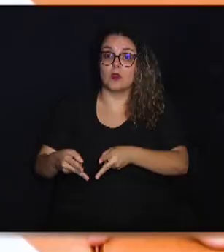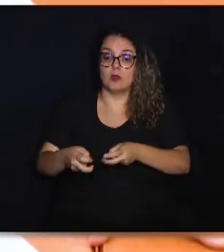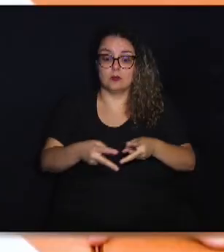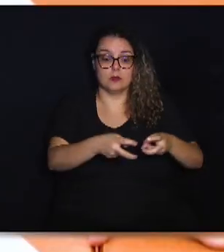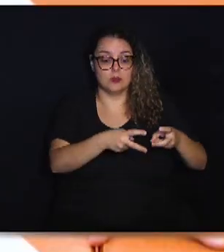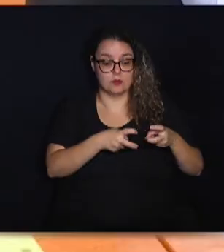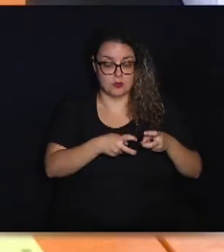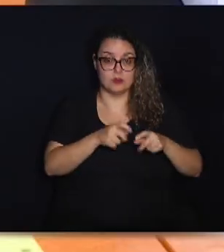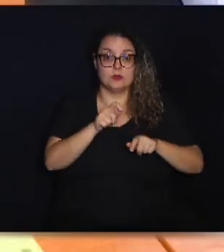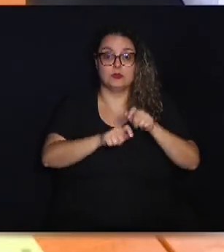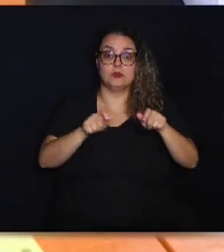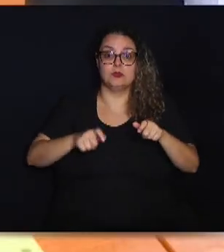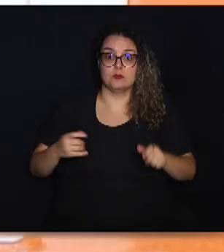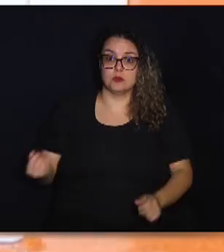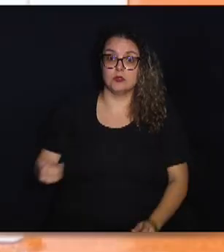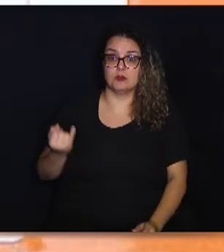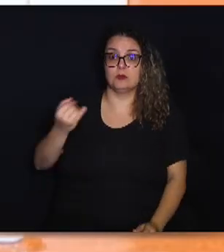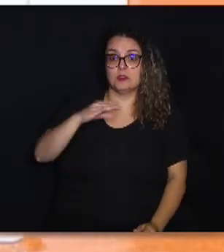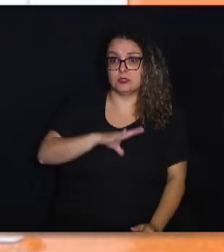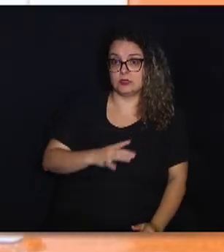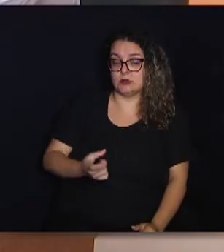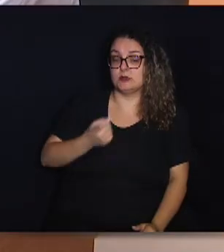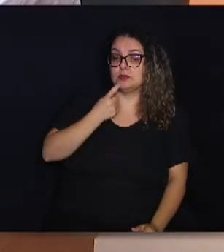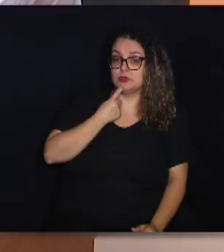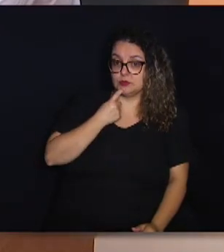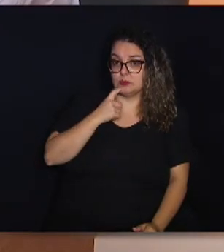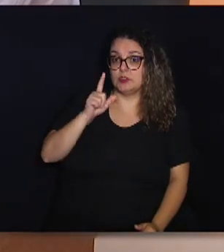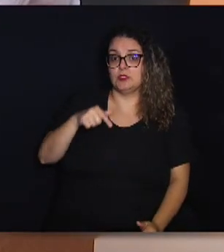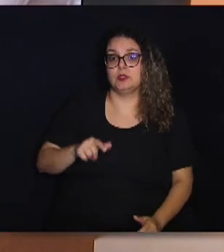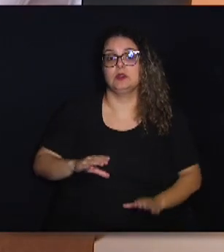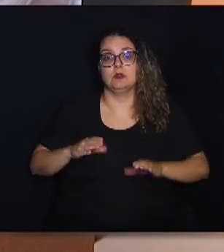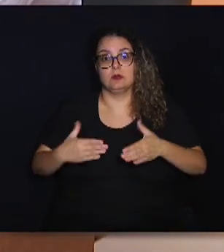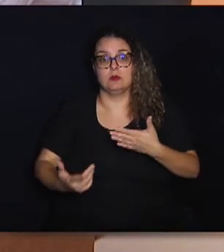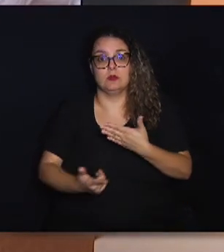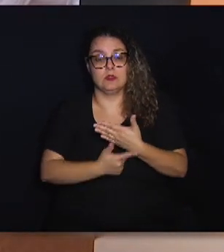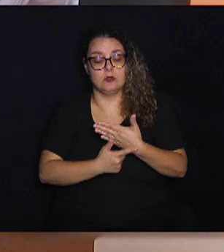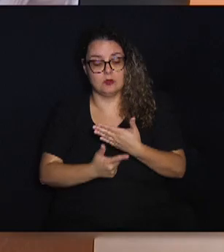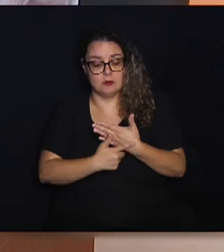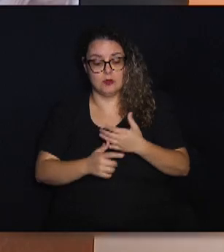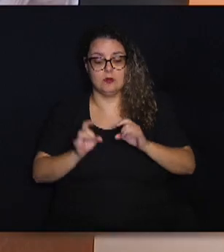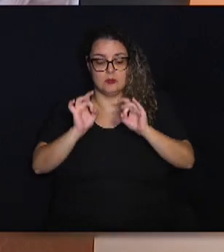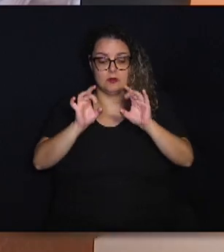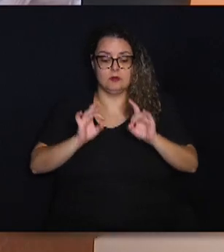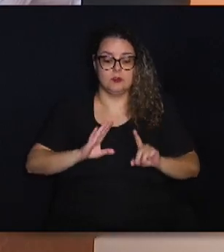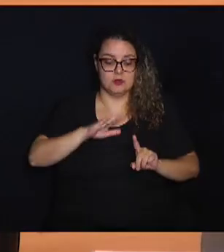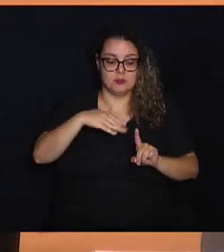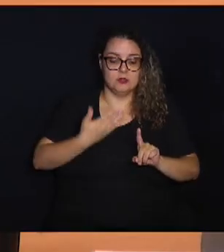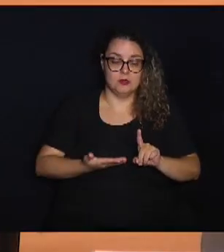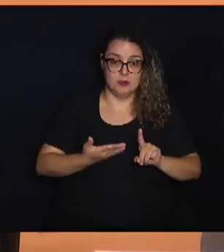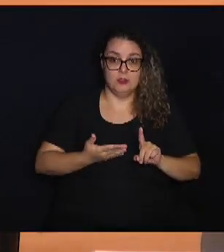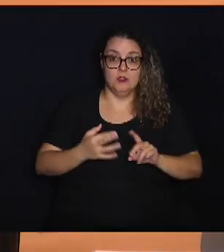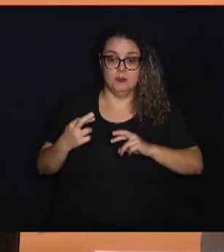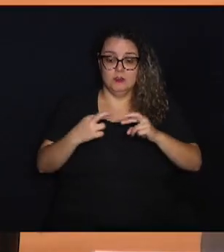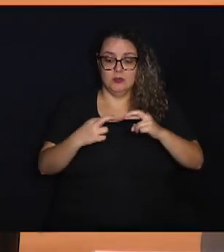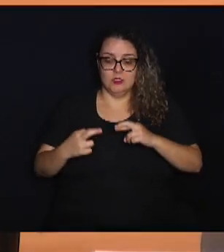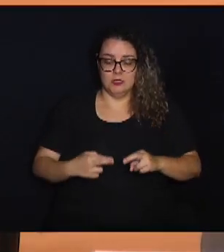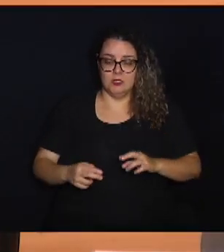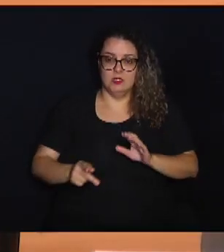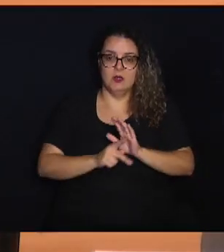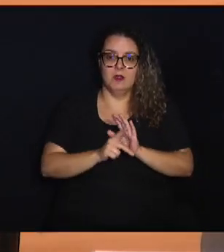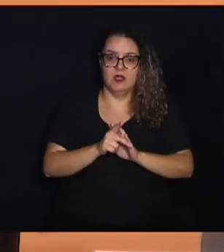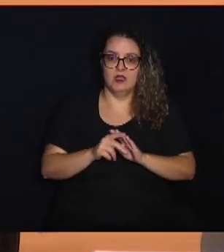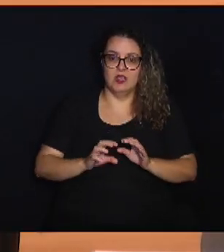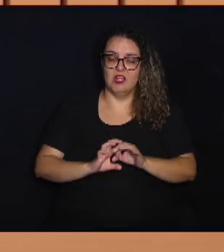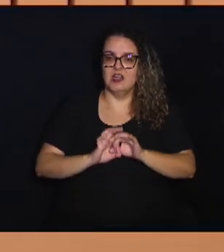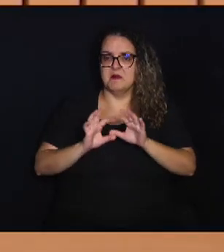reconhecimento de personalidades da cidade. E é papel da Comissão Especial de Honrarias analisar os projetos que concedem